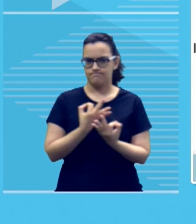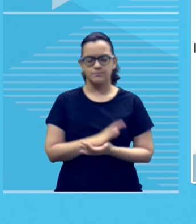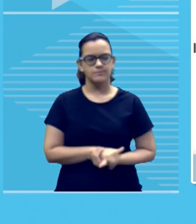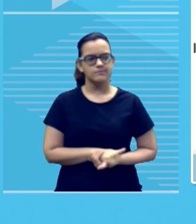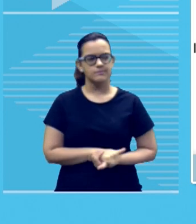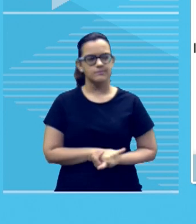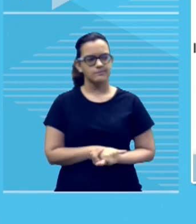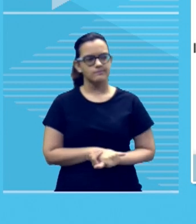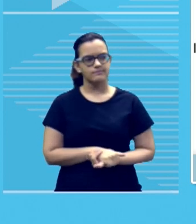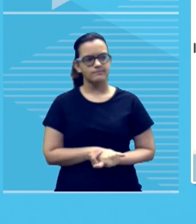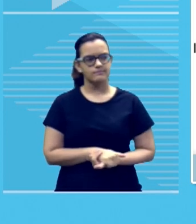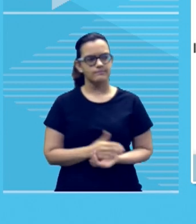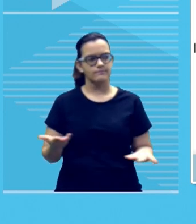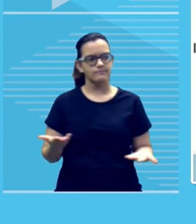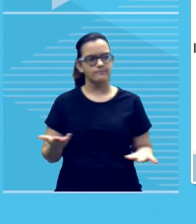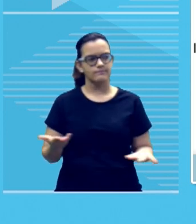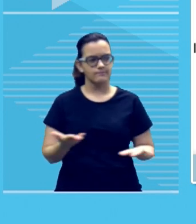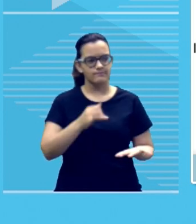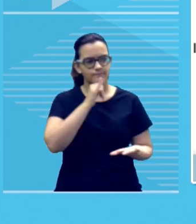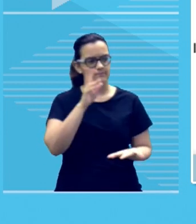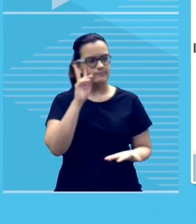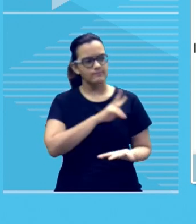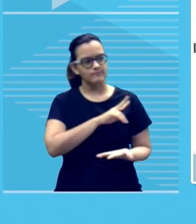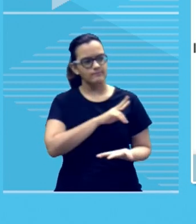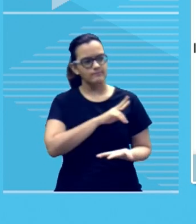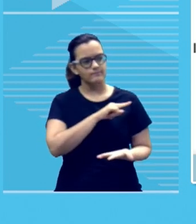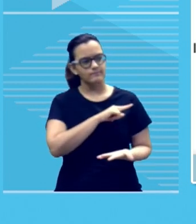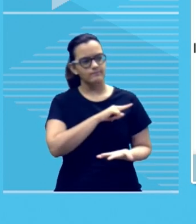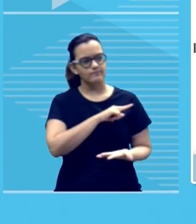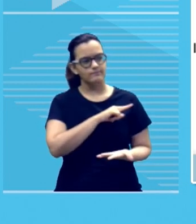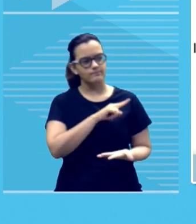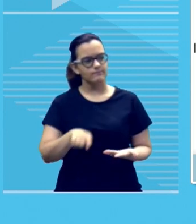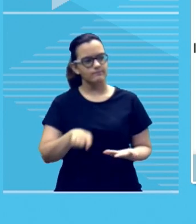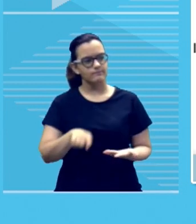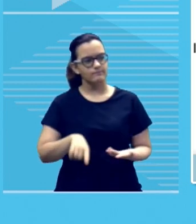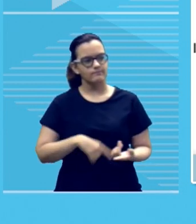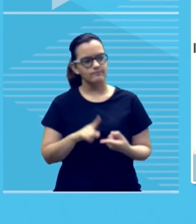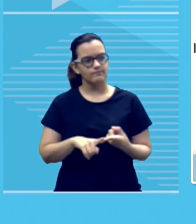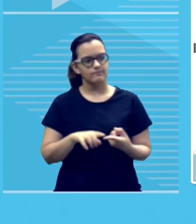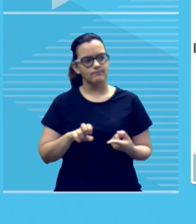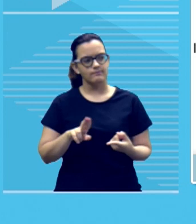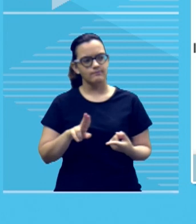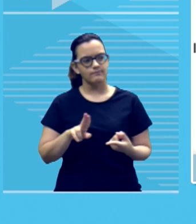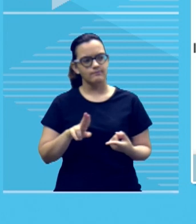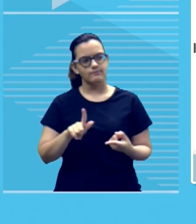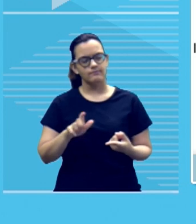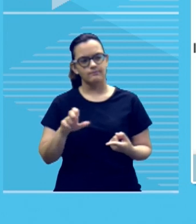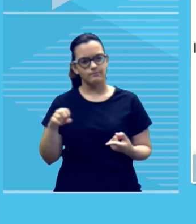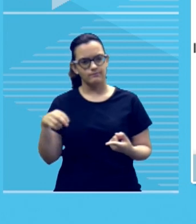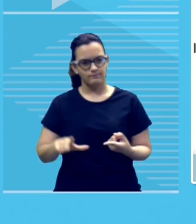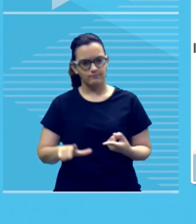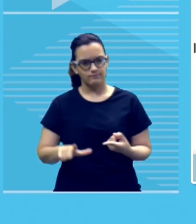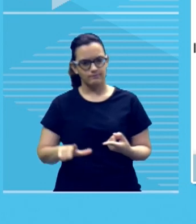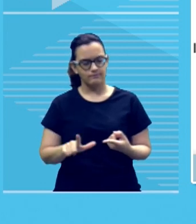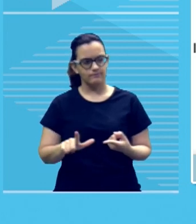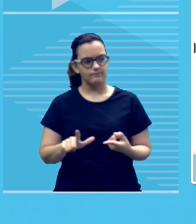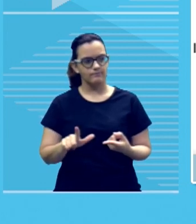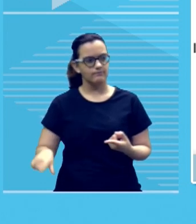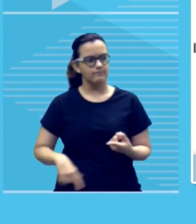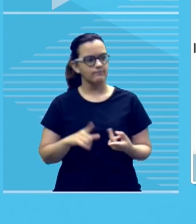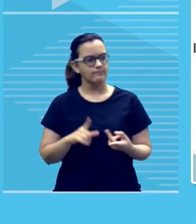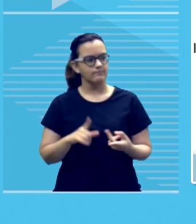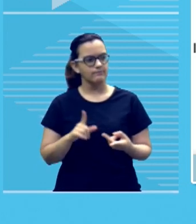dadas as estruturas de dois olhos aí né é o eugenol e o exagerando dois olhos pode-se dizer que